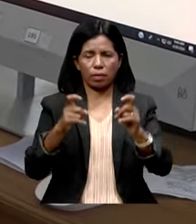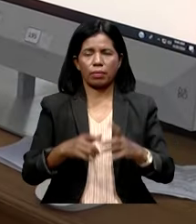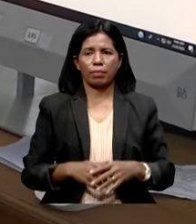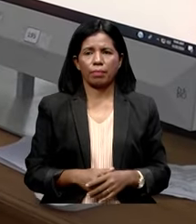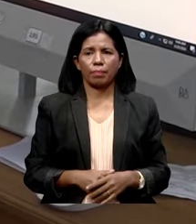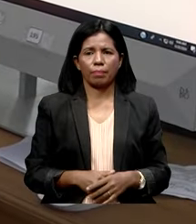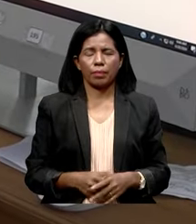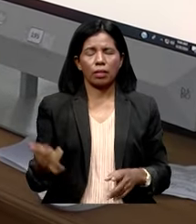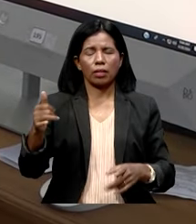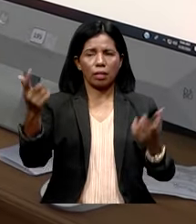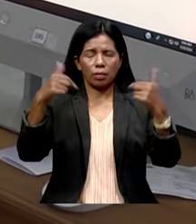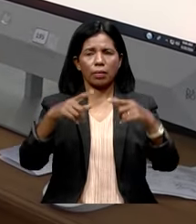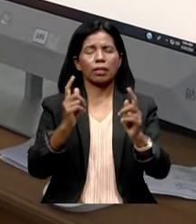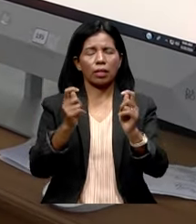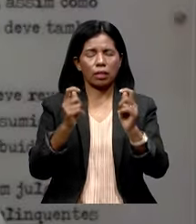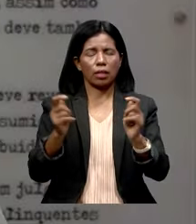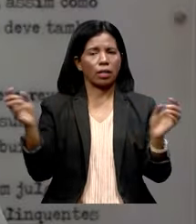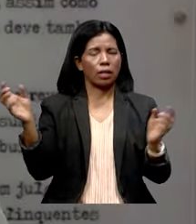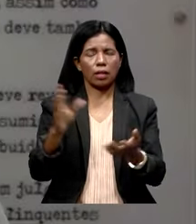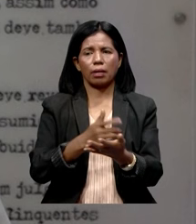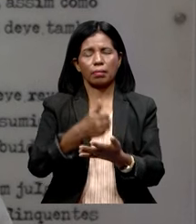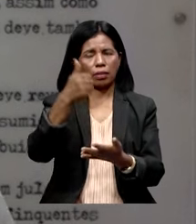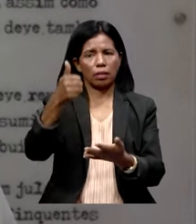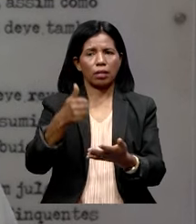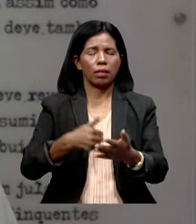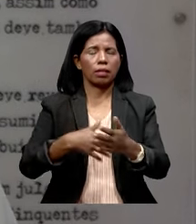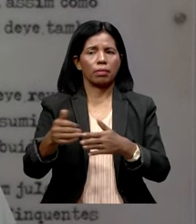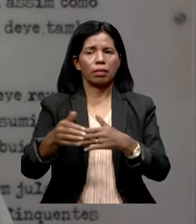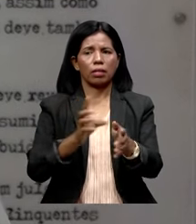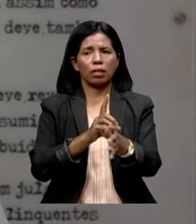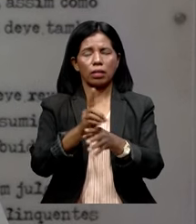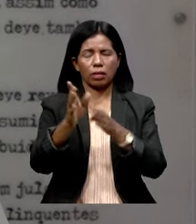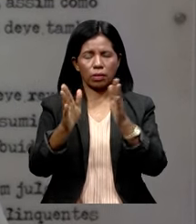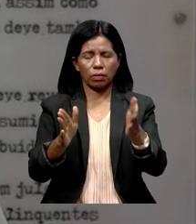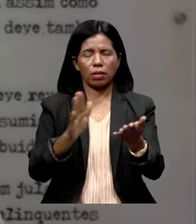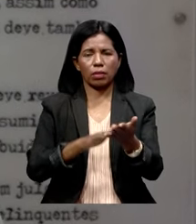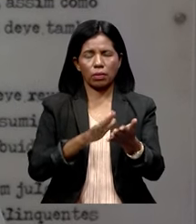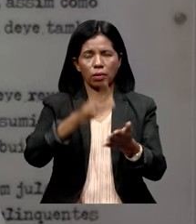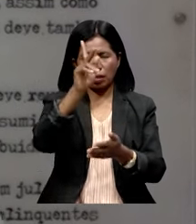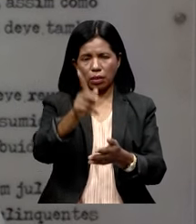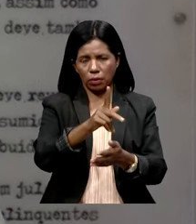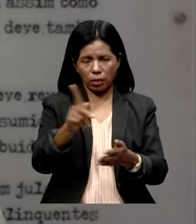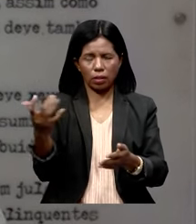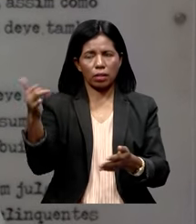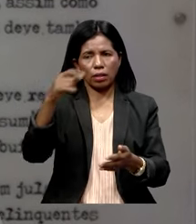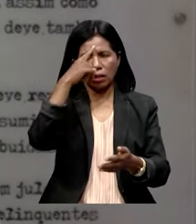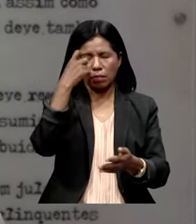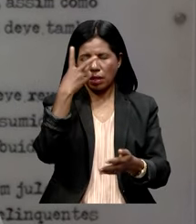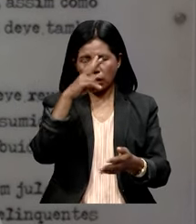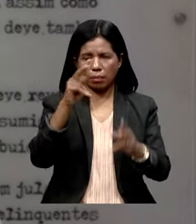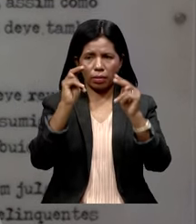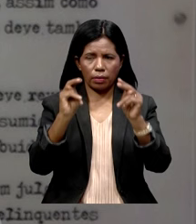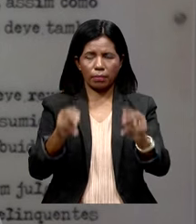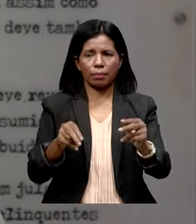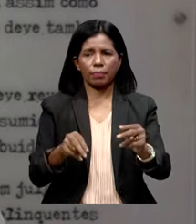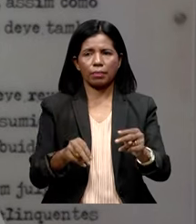sira ne maior teste la passa ha noin depende ba iha diretor escola católica sira de ha noin carik tam bare ba necessidade dan ano sira